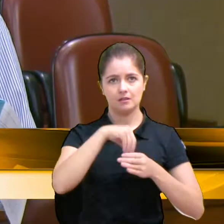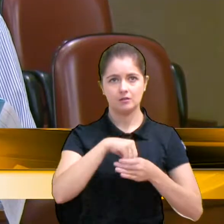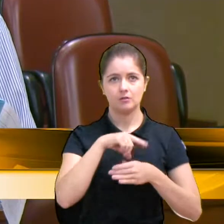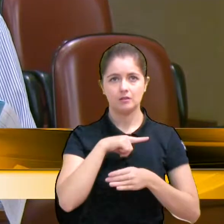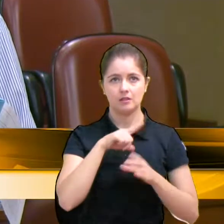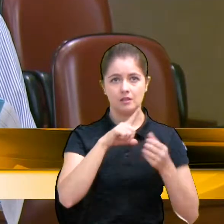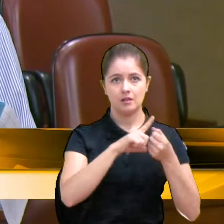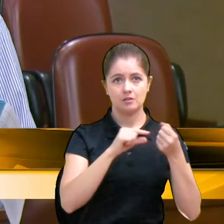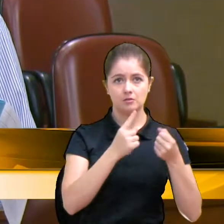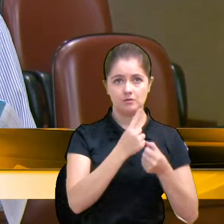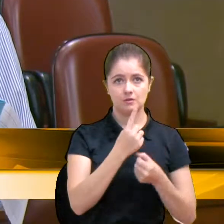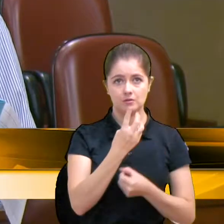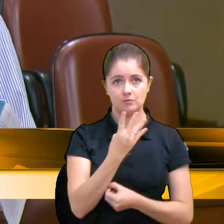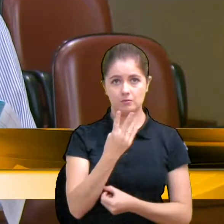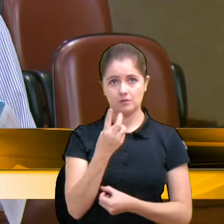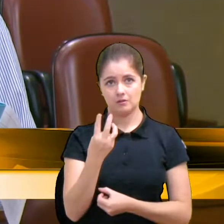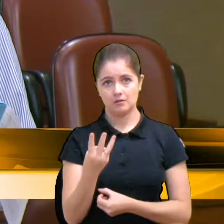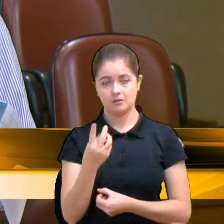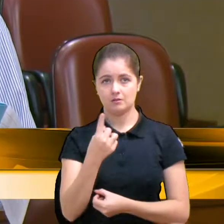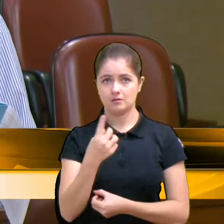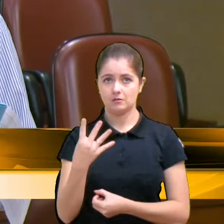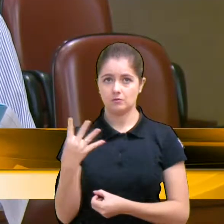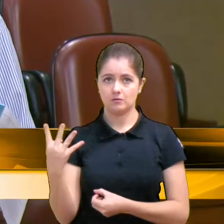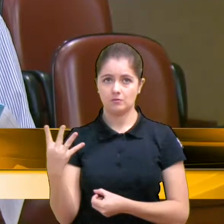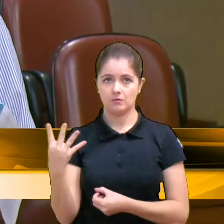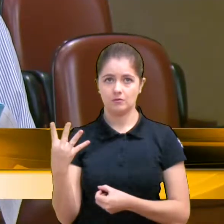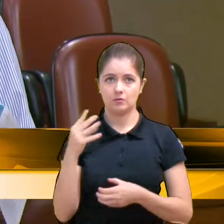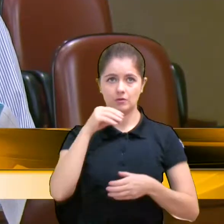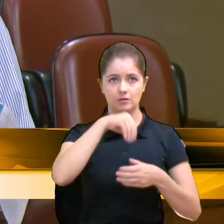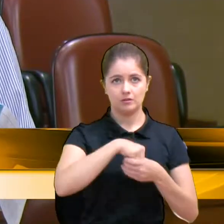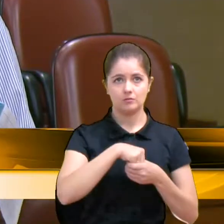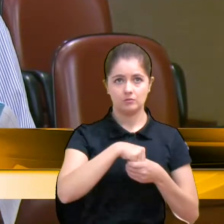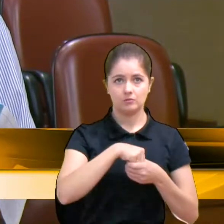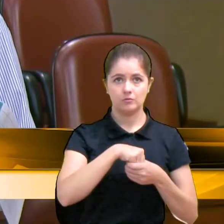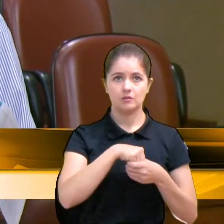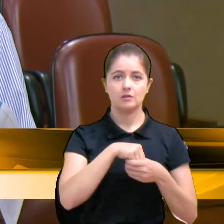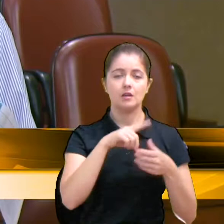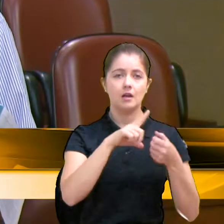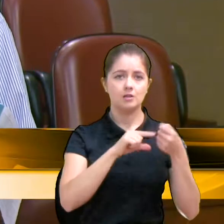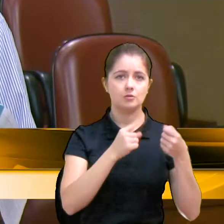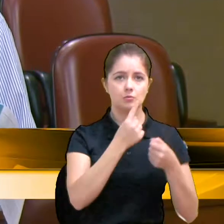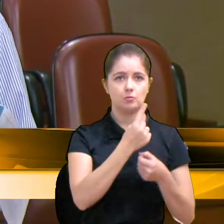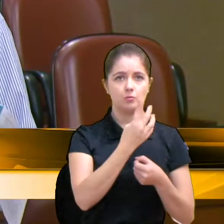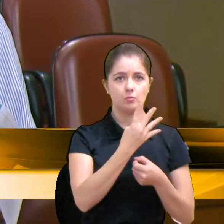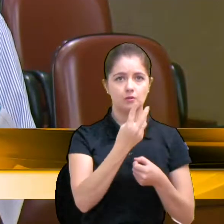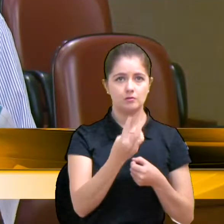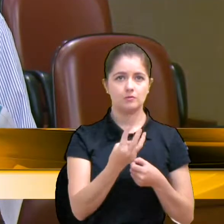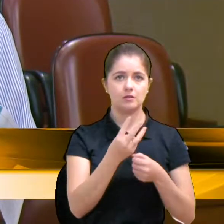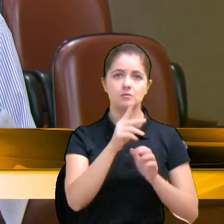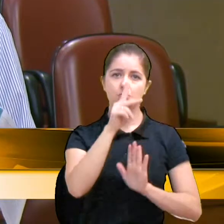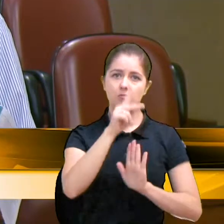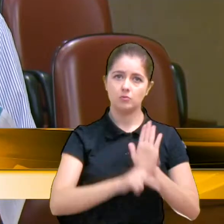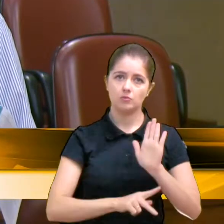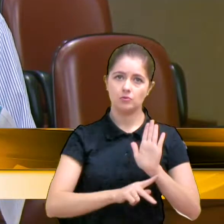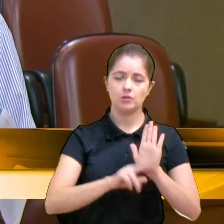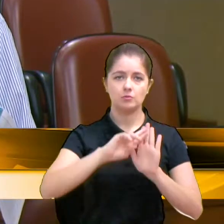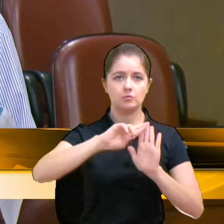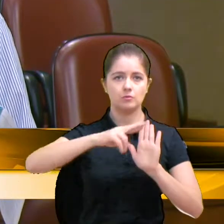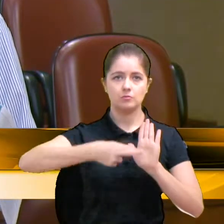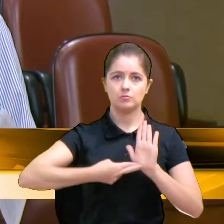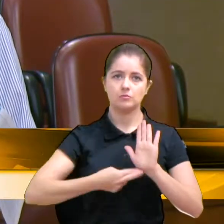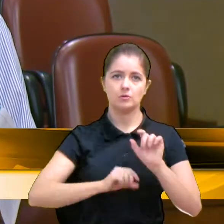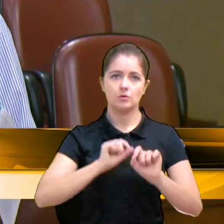143 e 144 do regimento interno. Artigo 143. Projeto de resolução é proposição